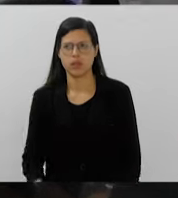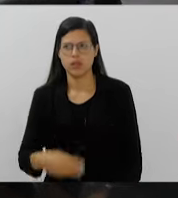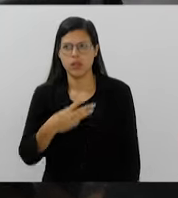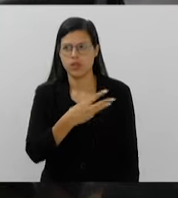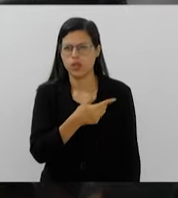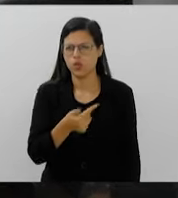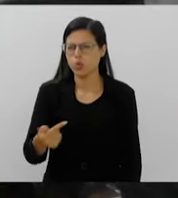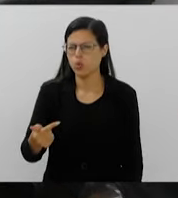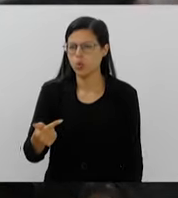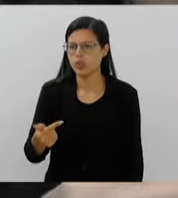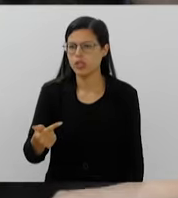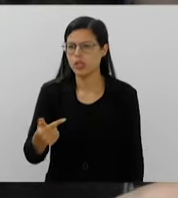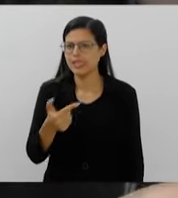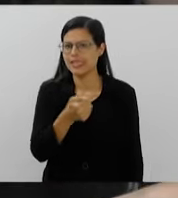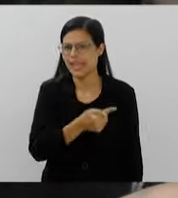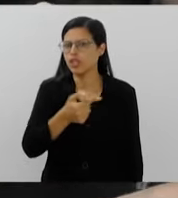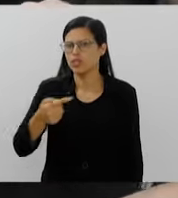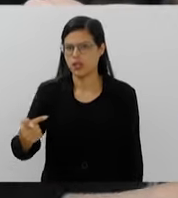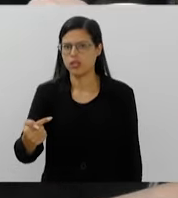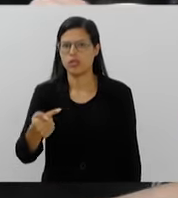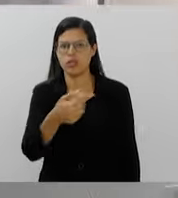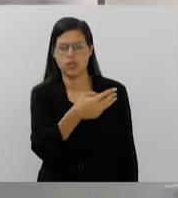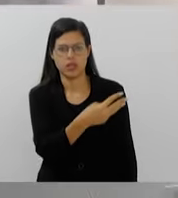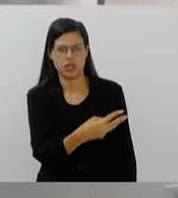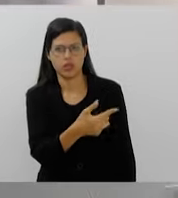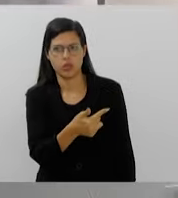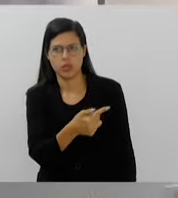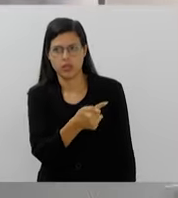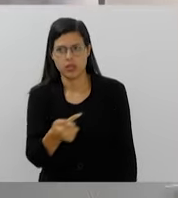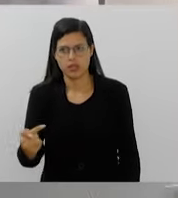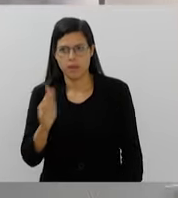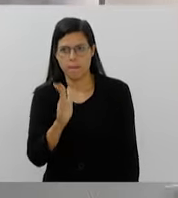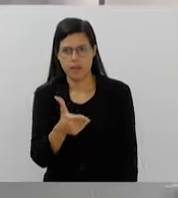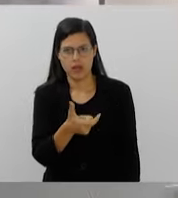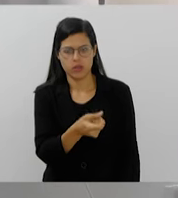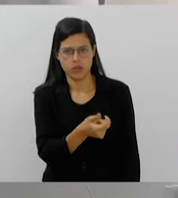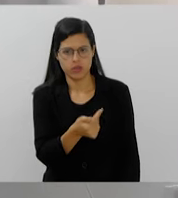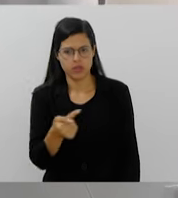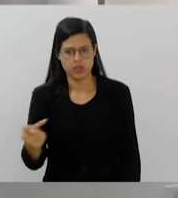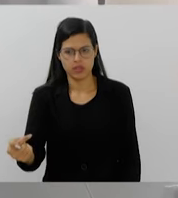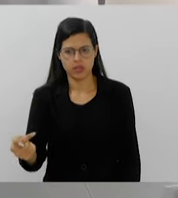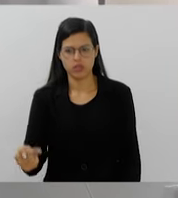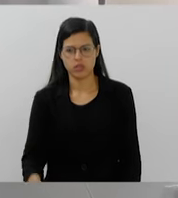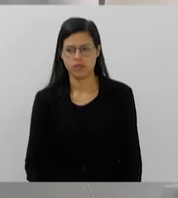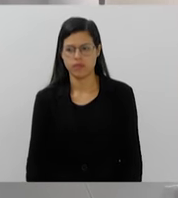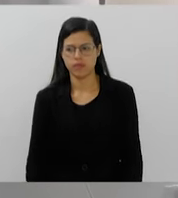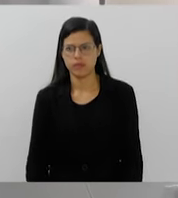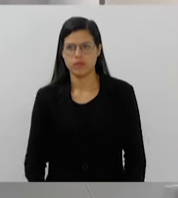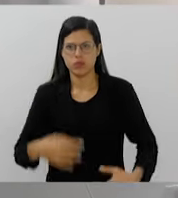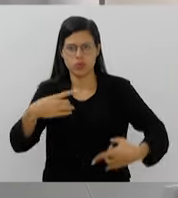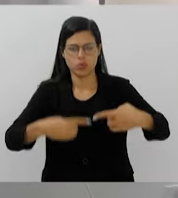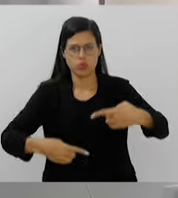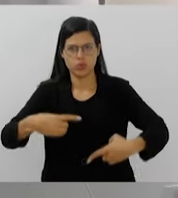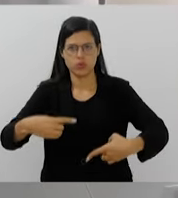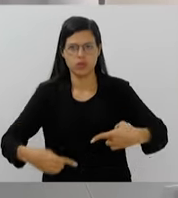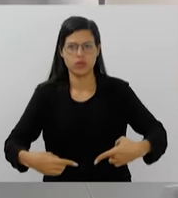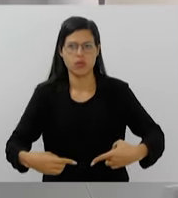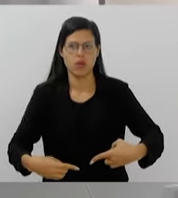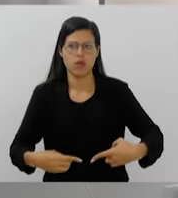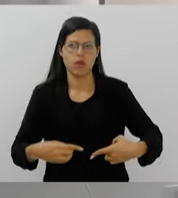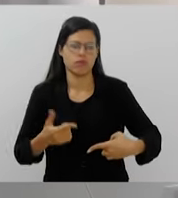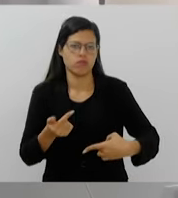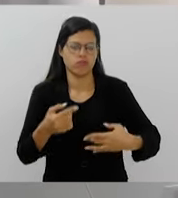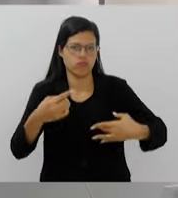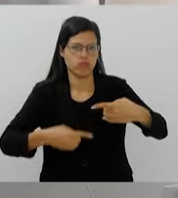32? 77. 3277 de 2017? Isso. Em discussão. Não havendo quem